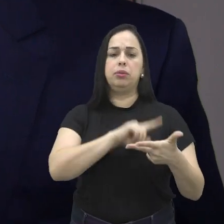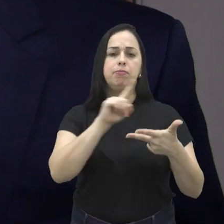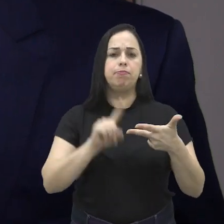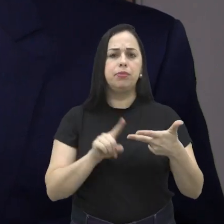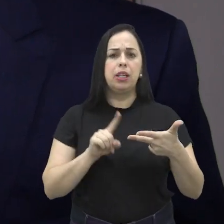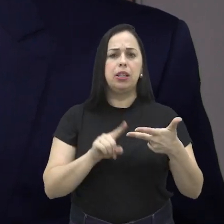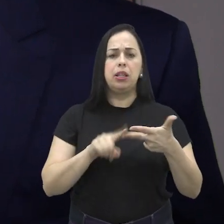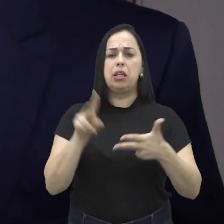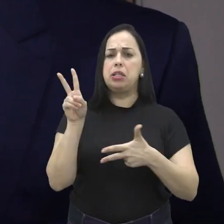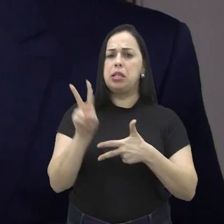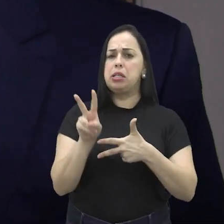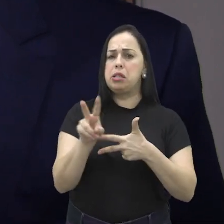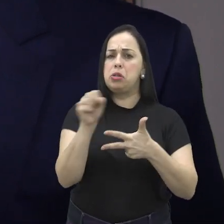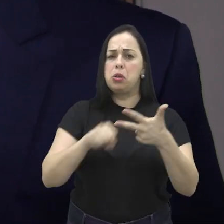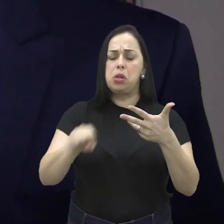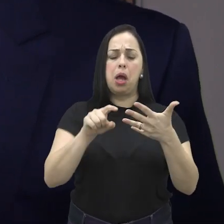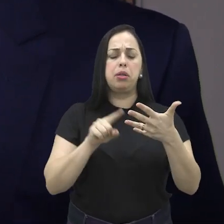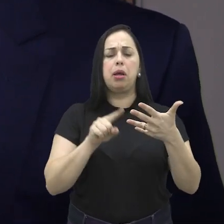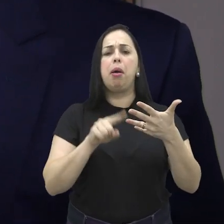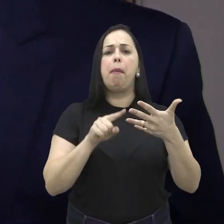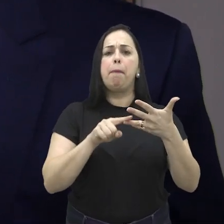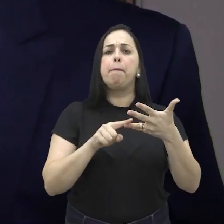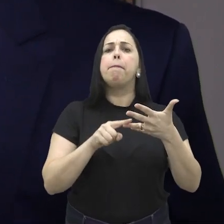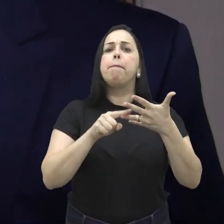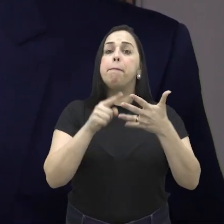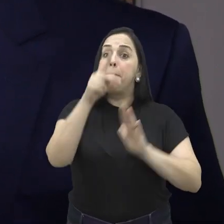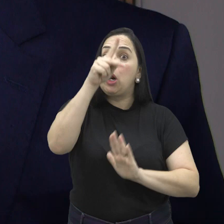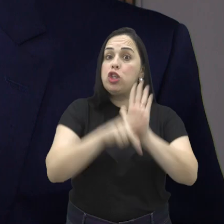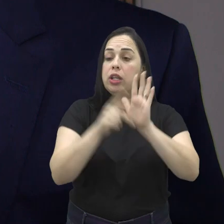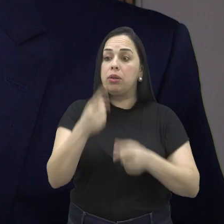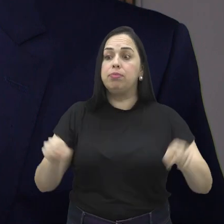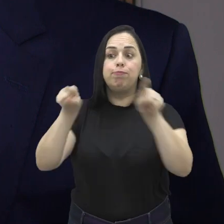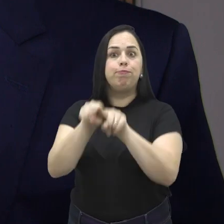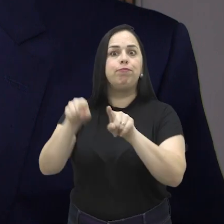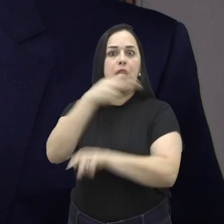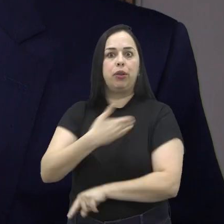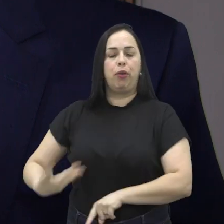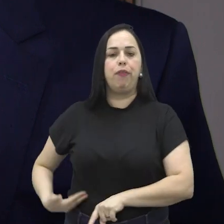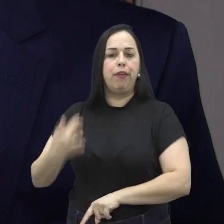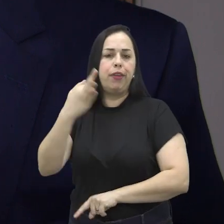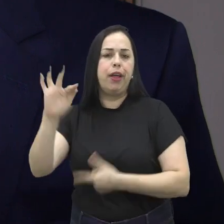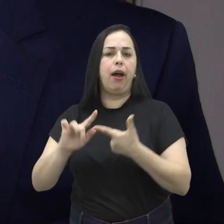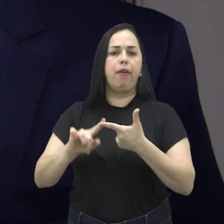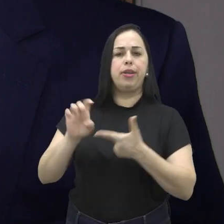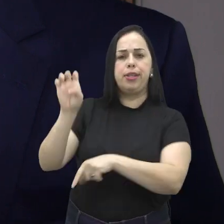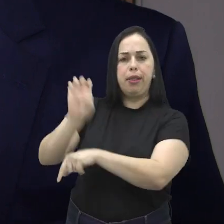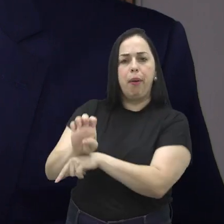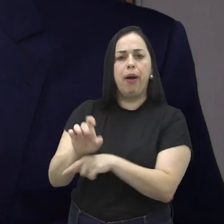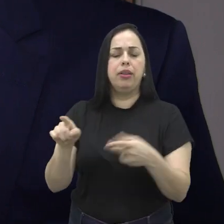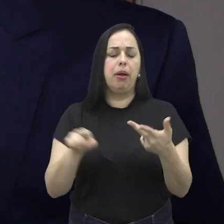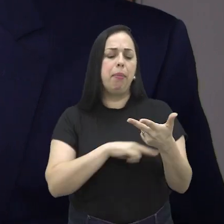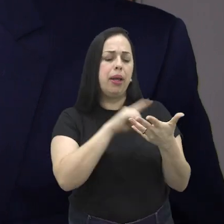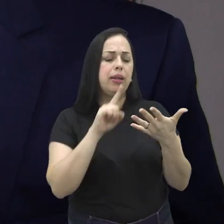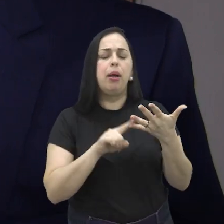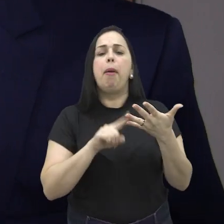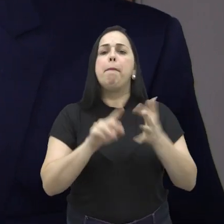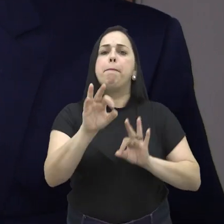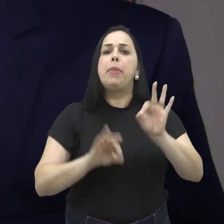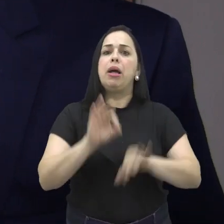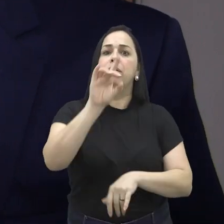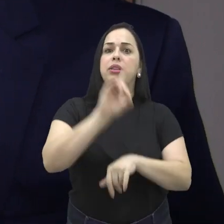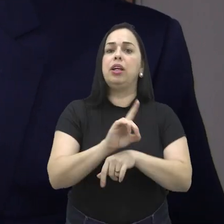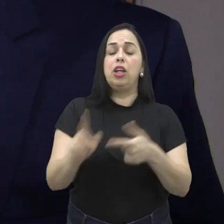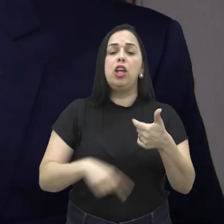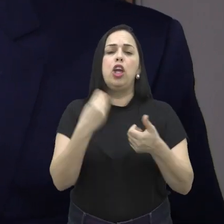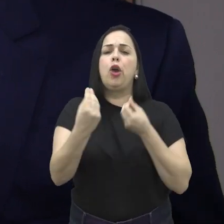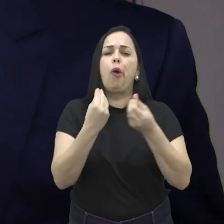na educação, na área da assistência social, projetos vinculados aos governos estaduais e federais, planos